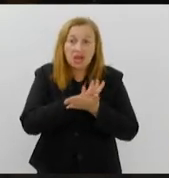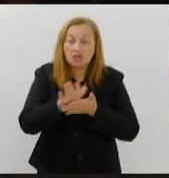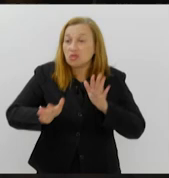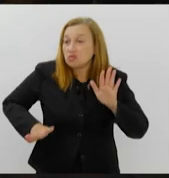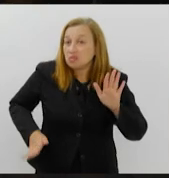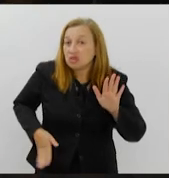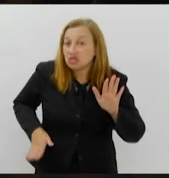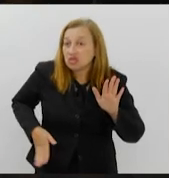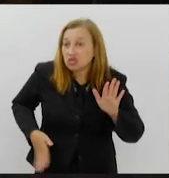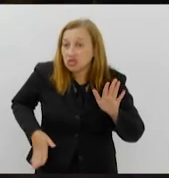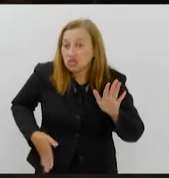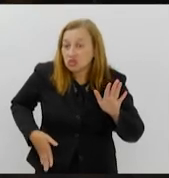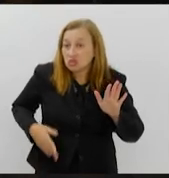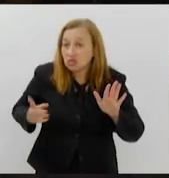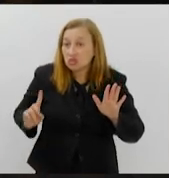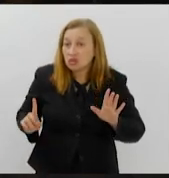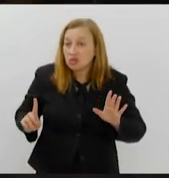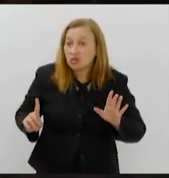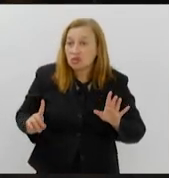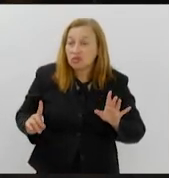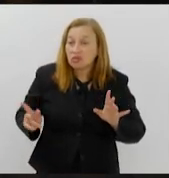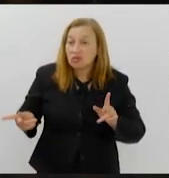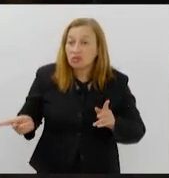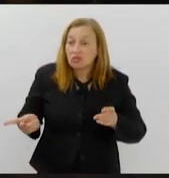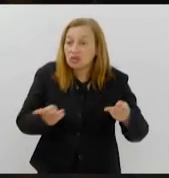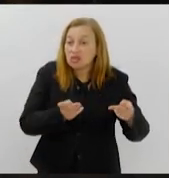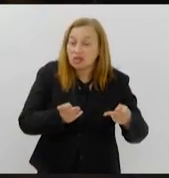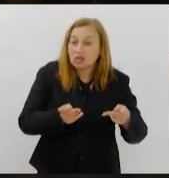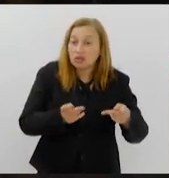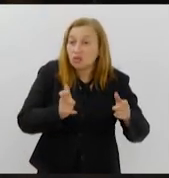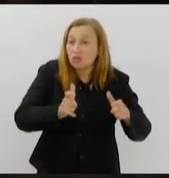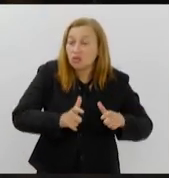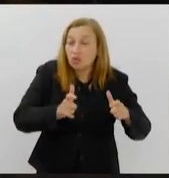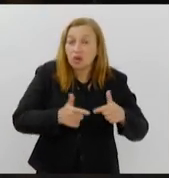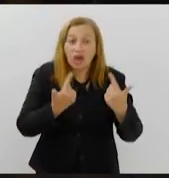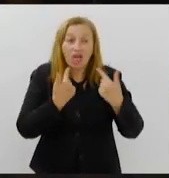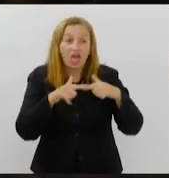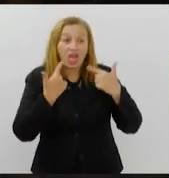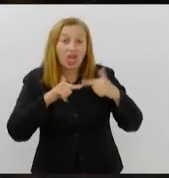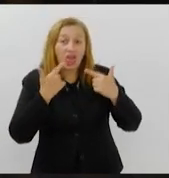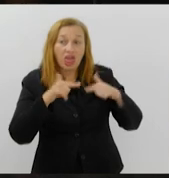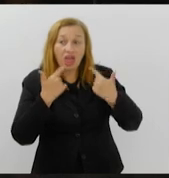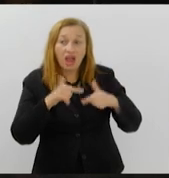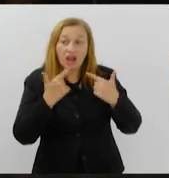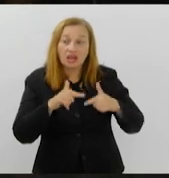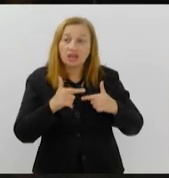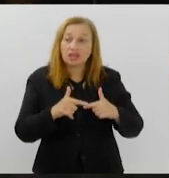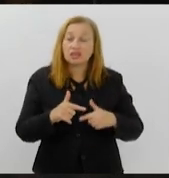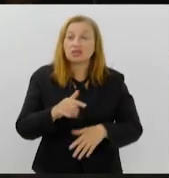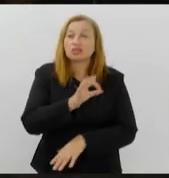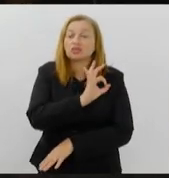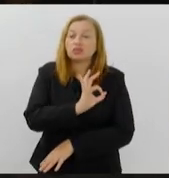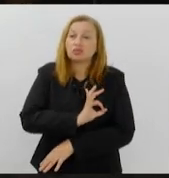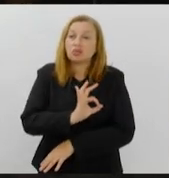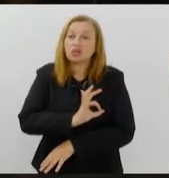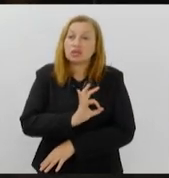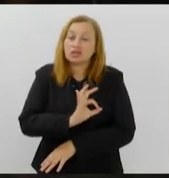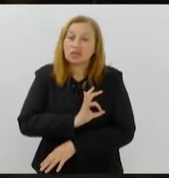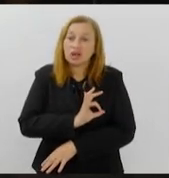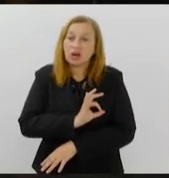o deputado delegado Carlos Augusto, zombando dos policiais que estão ali dentro daquela cabine, com